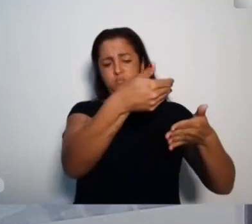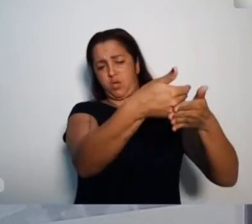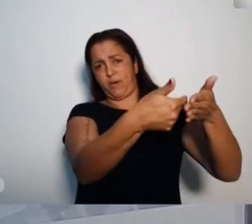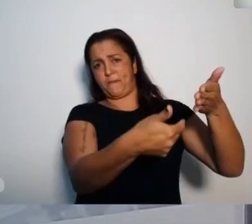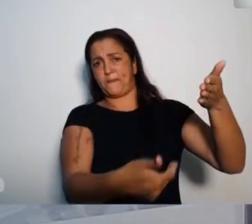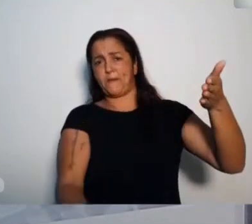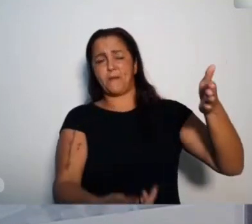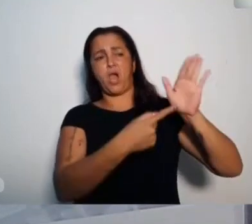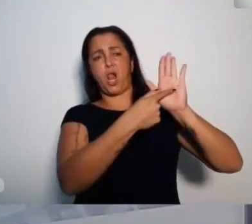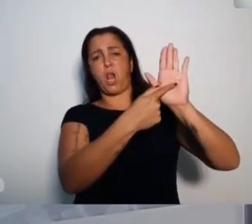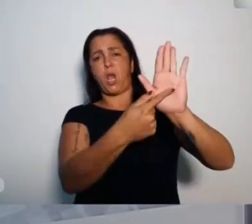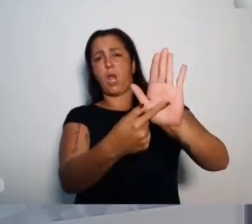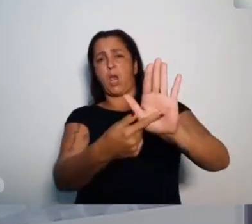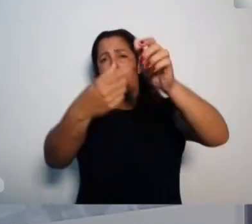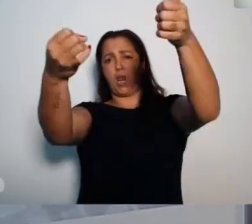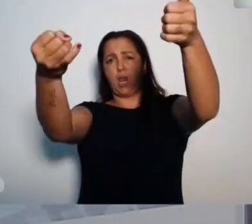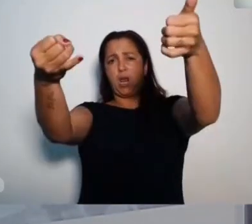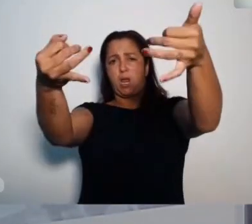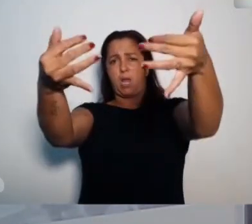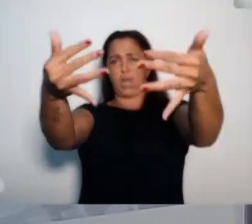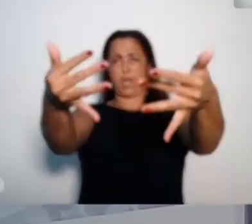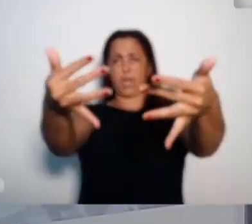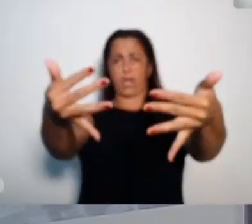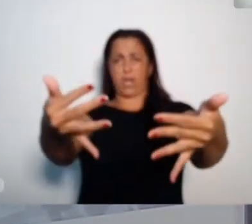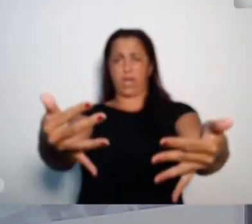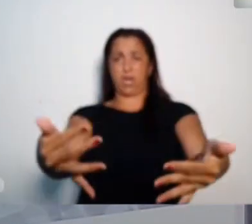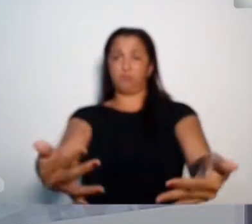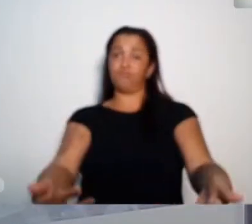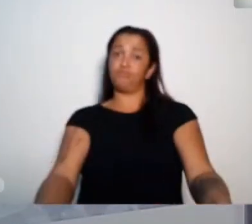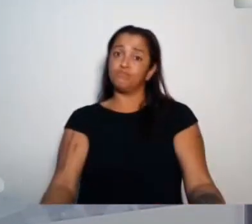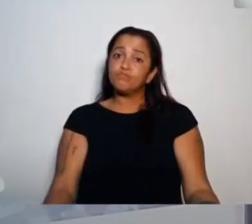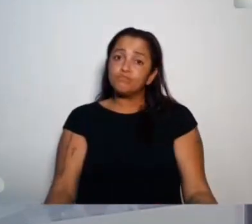da lei. E vou dizer mais uma coisa para os senhores.